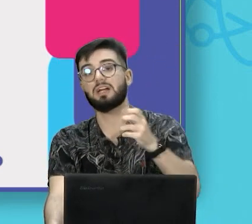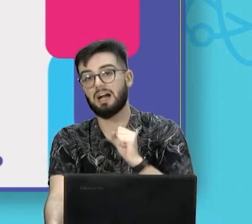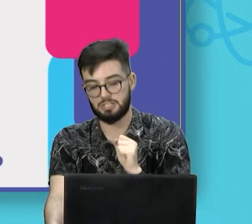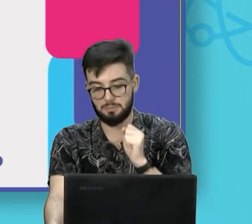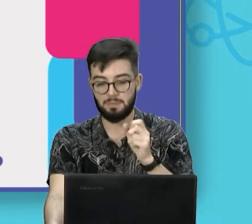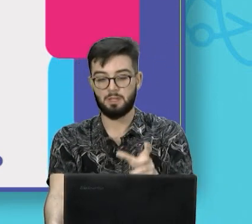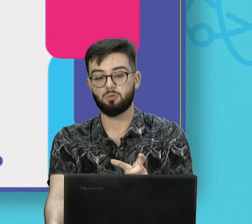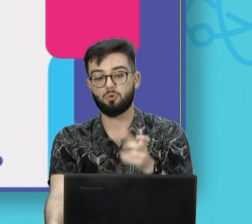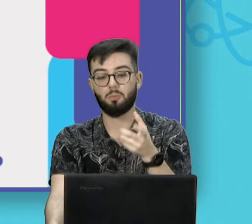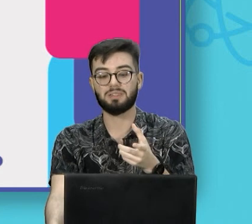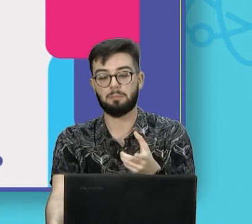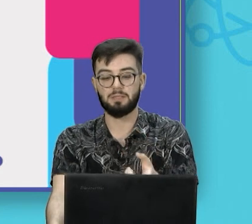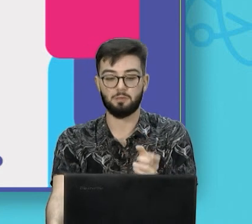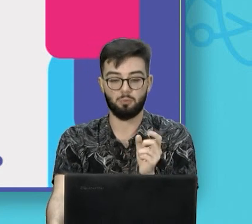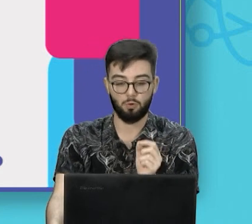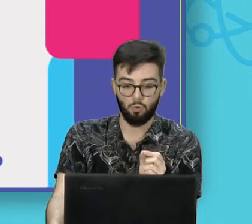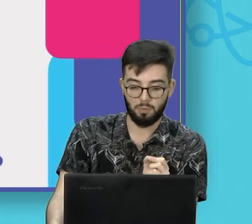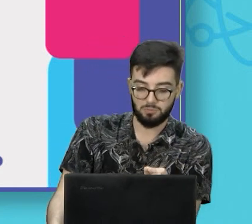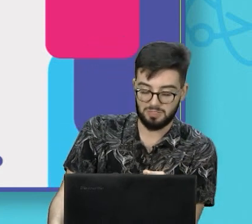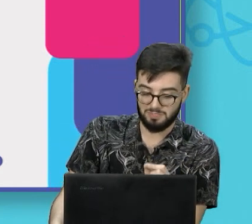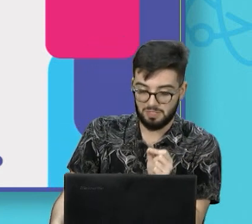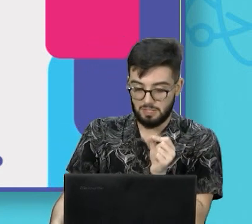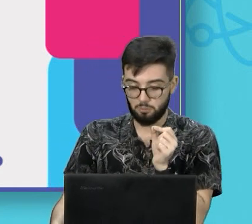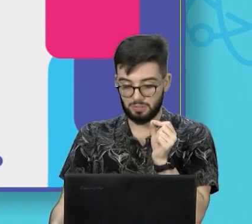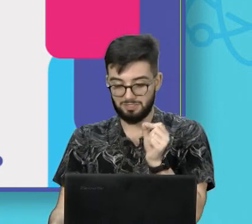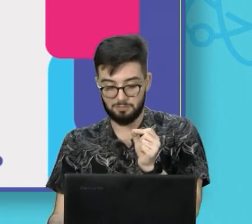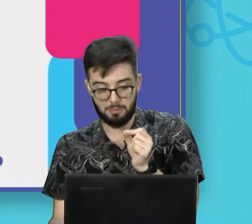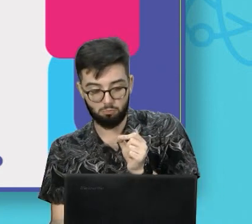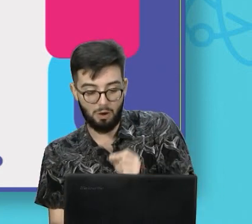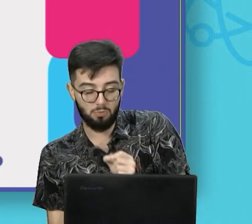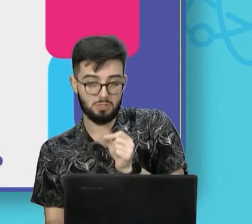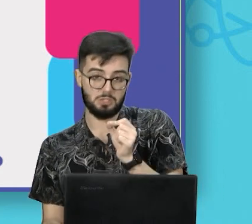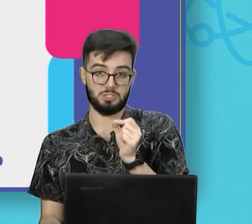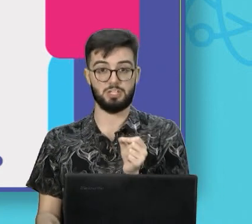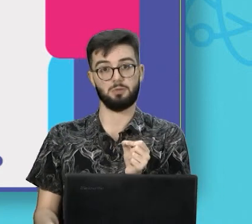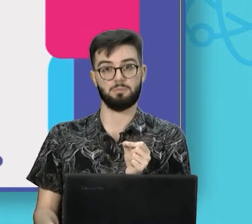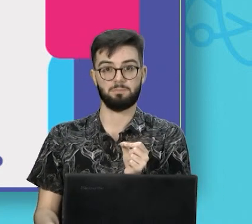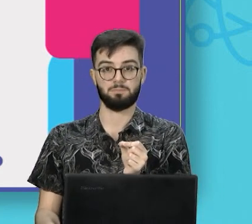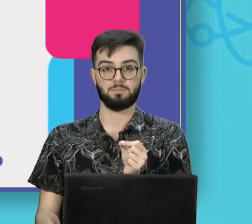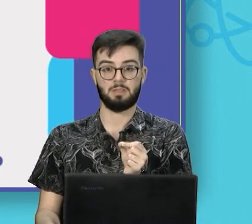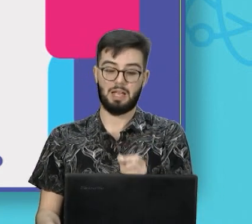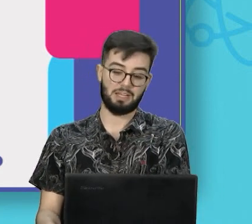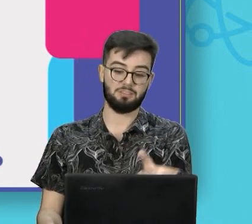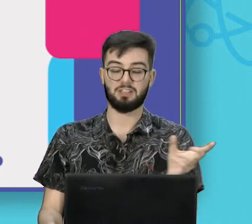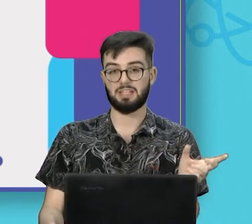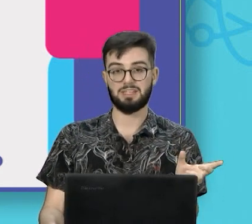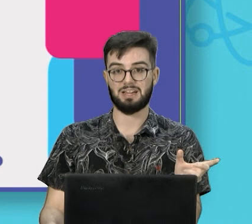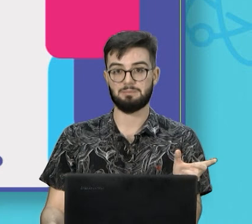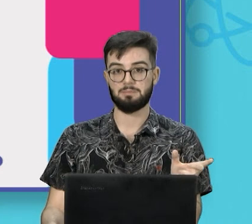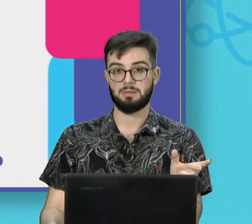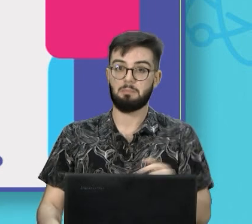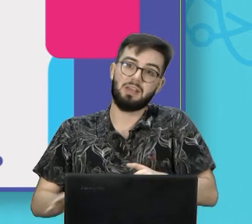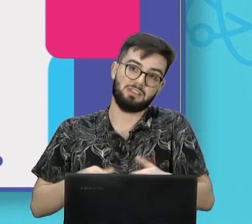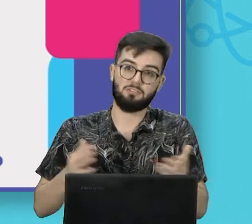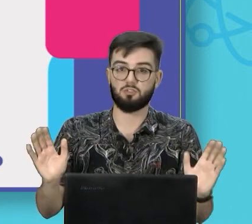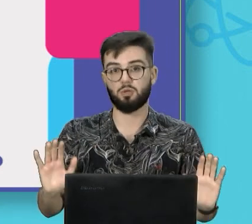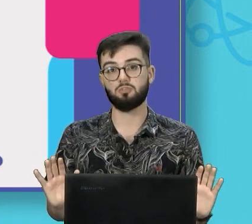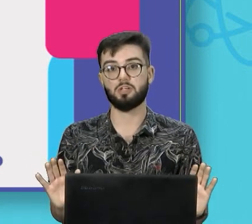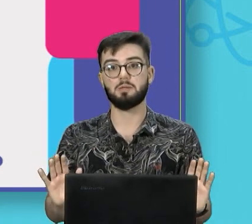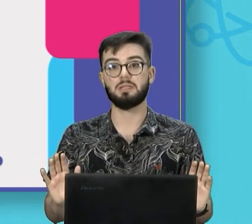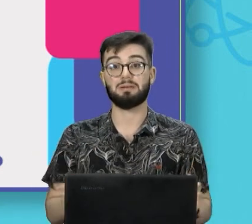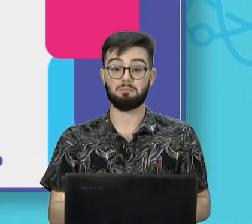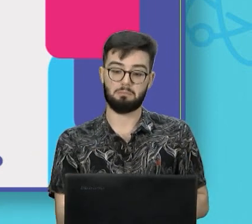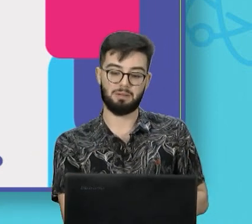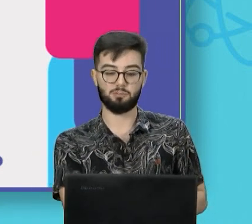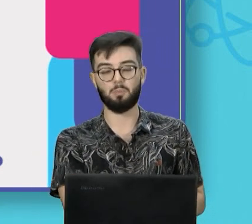o que ela não se encaixa no comando tá pedindo porque o comando disse No que diz respeito ao gênero aquela falando da idade beleza